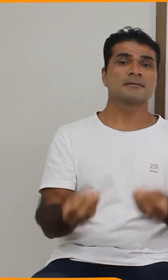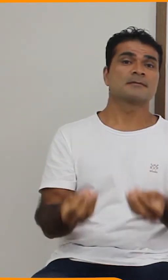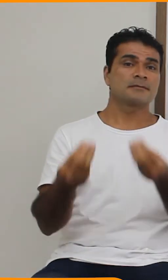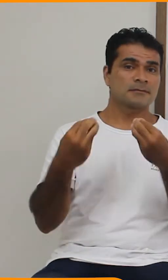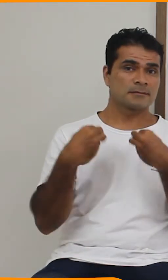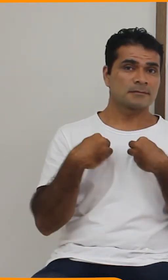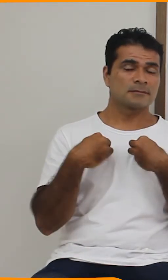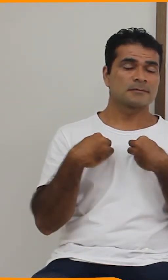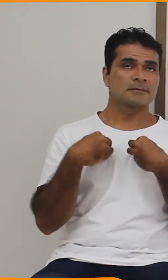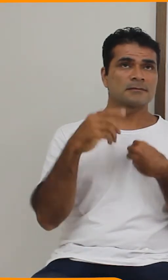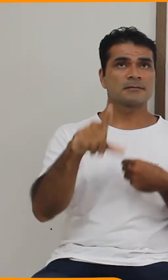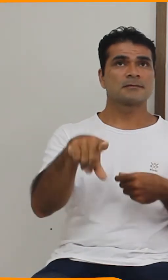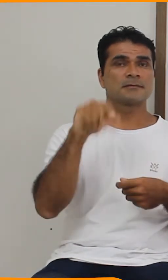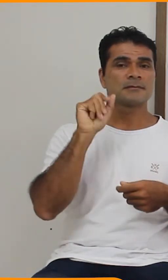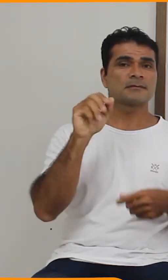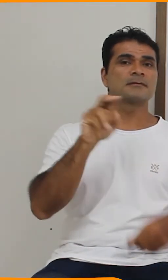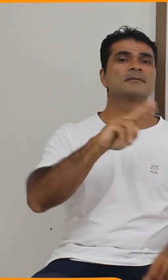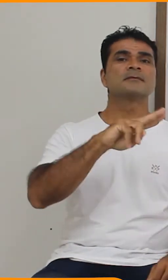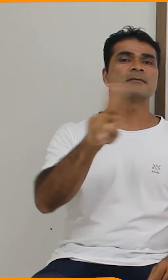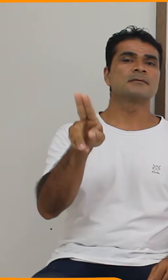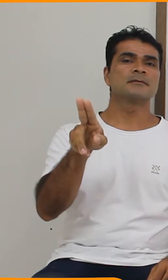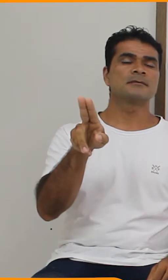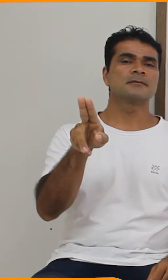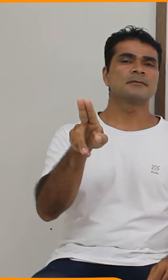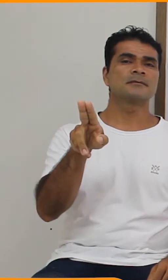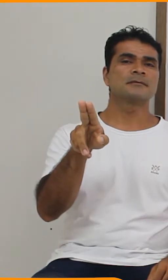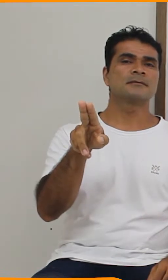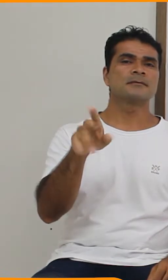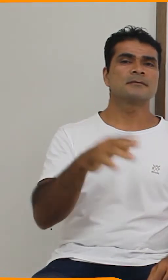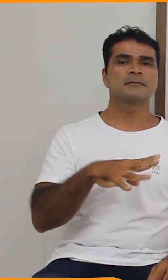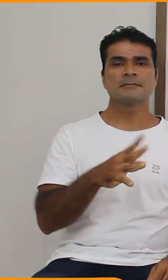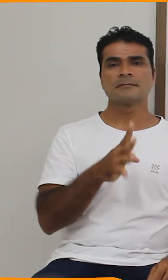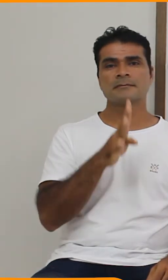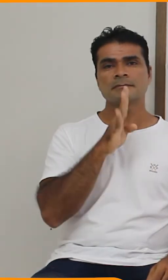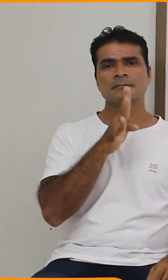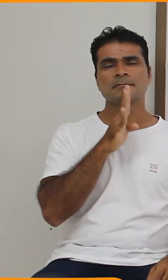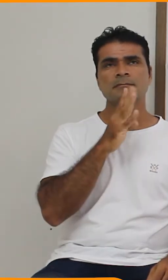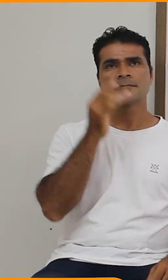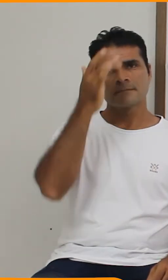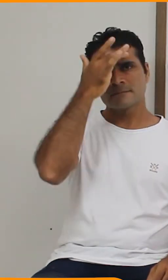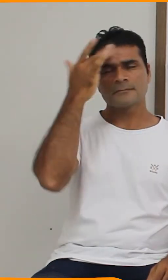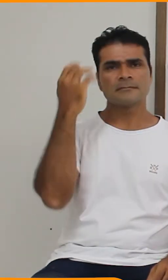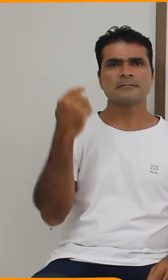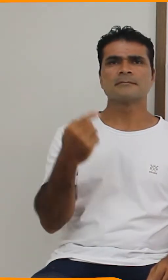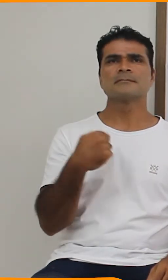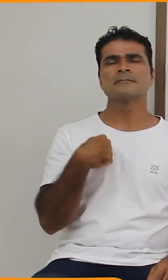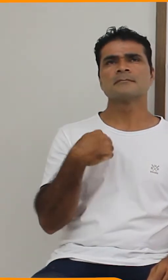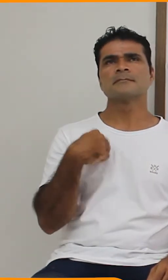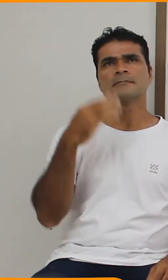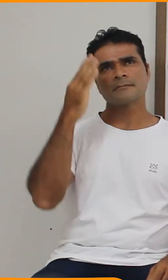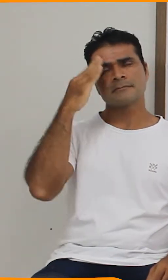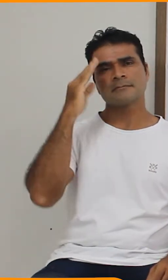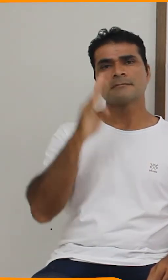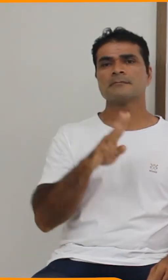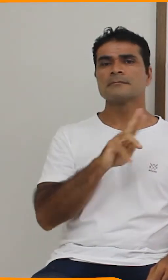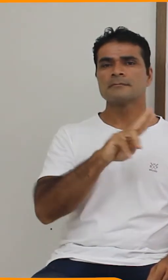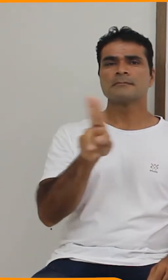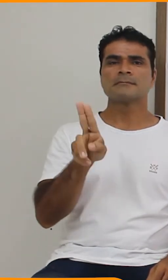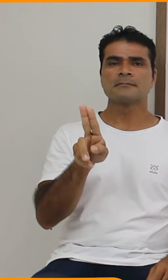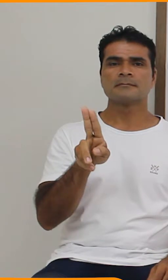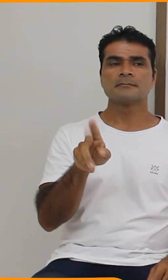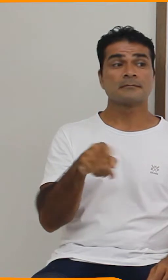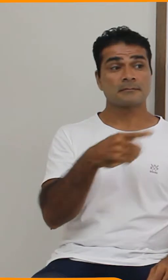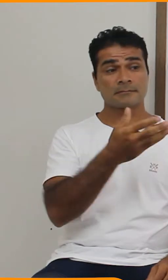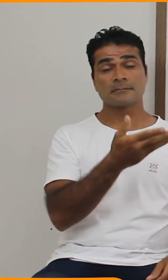nos dá, para que a gente possa ser identificado quando nos perguntarem o nosso nome. Então, qual é o sinal da Tia Cris? Olha só,